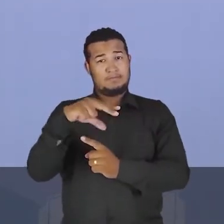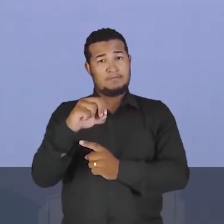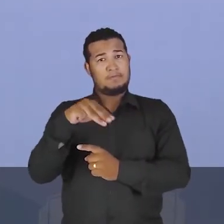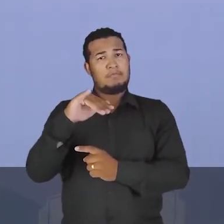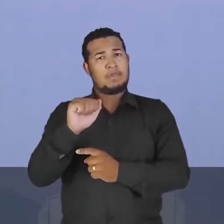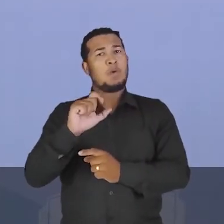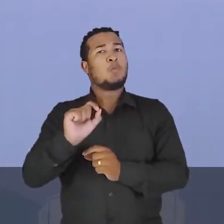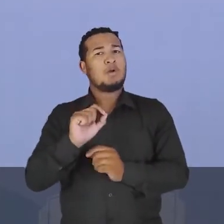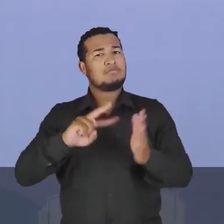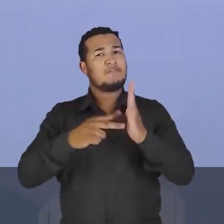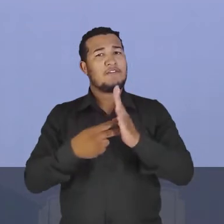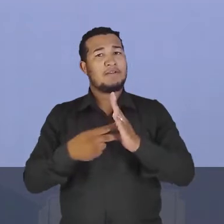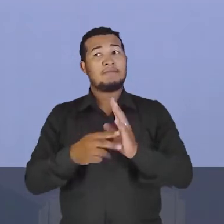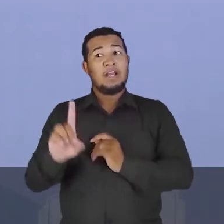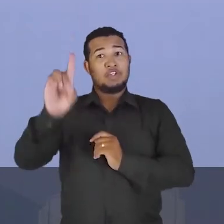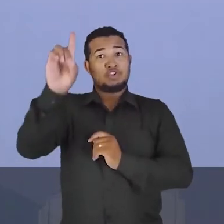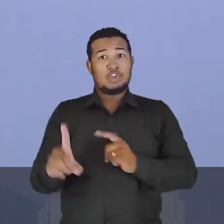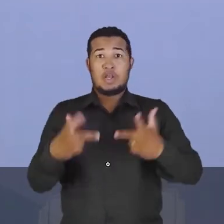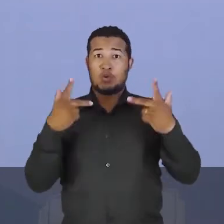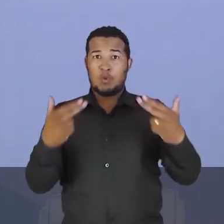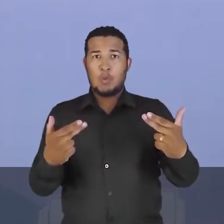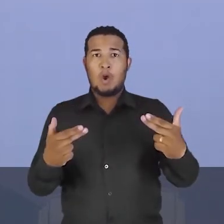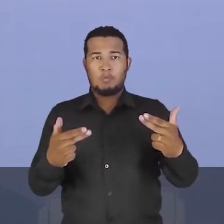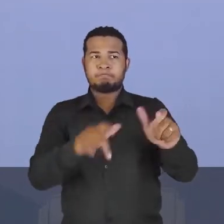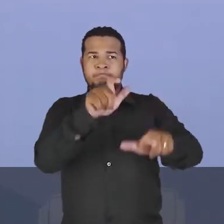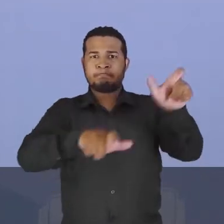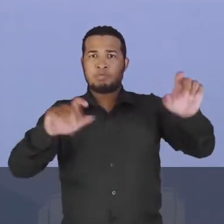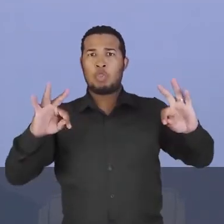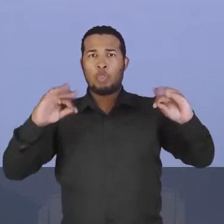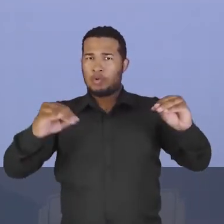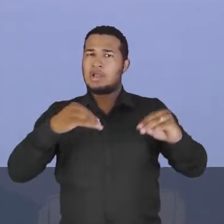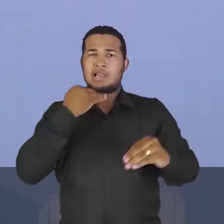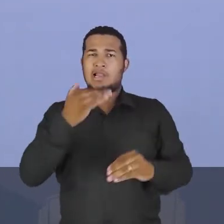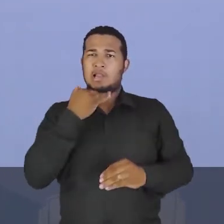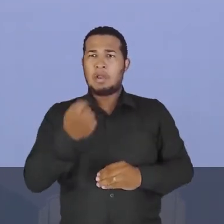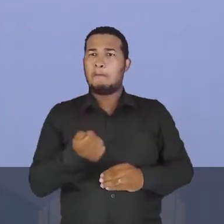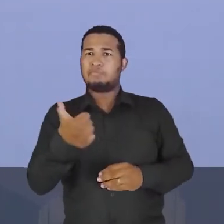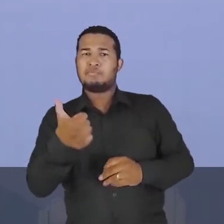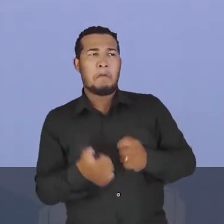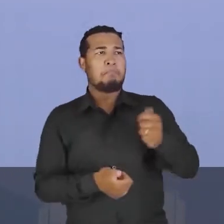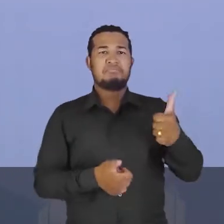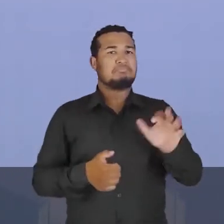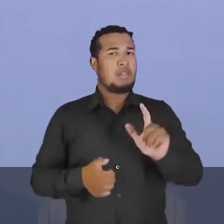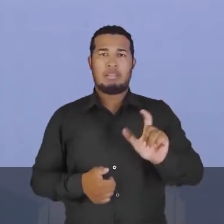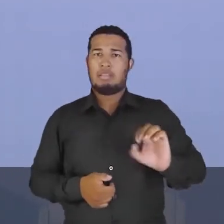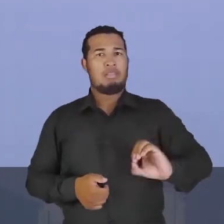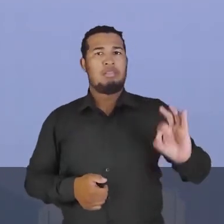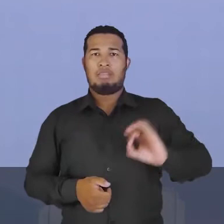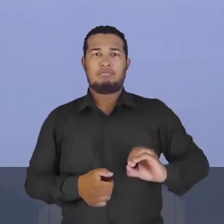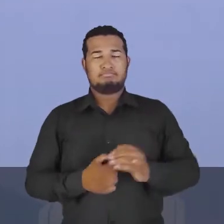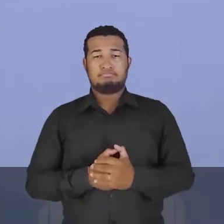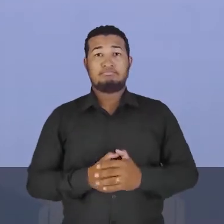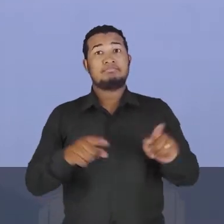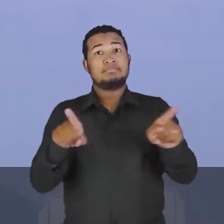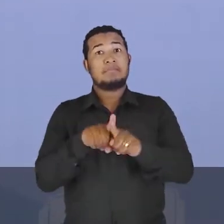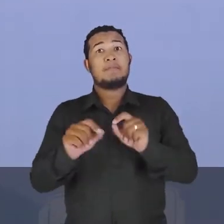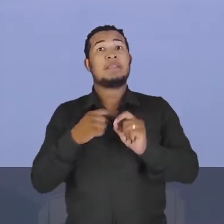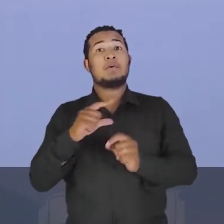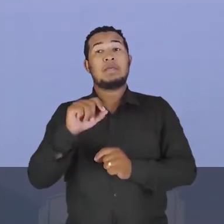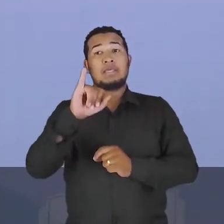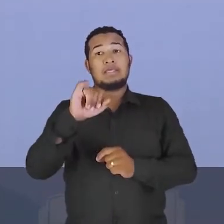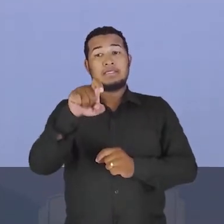de direitos. Todas as pessoas são iguais perante a lei, nenhum é mais privilegiado que o outro. Também temos a questão da isegoria,